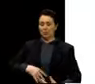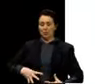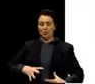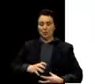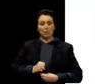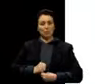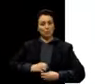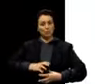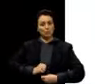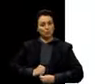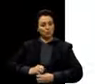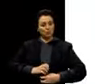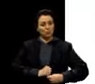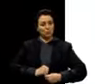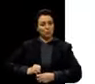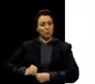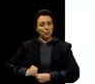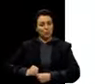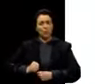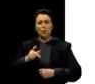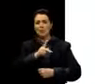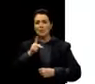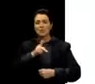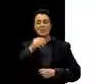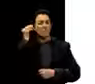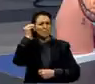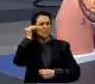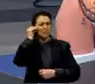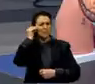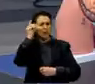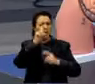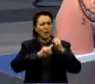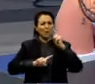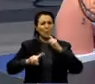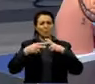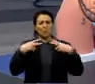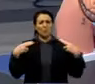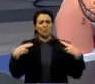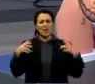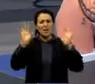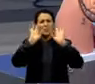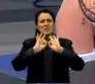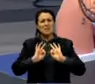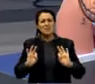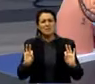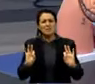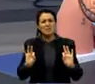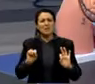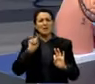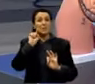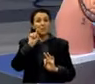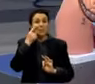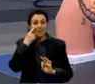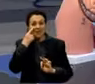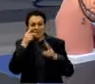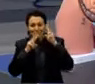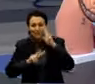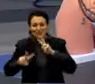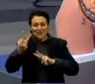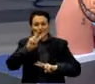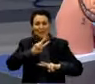nós iríamos fazer aqui um pequeno experimento, algo bem simples para vocês poderem visualizar